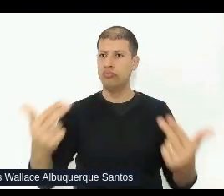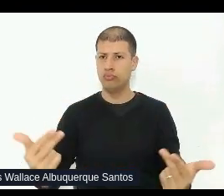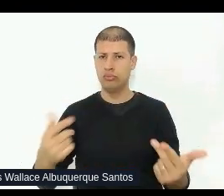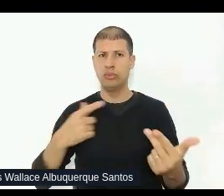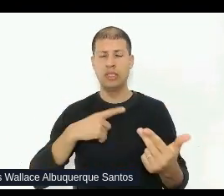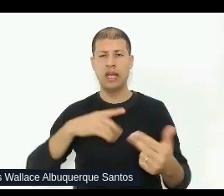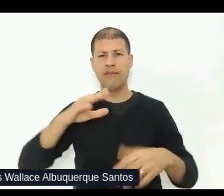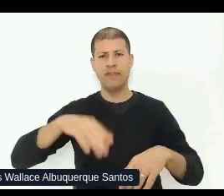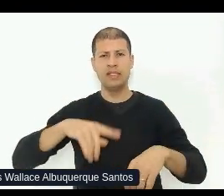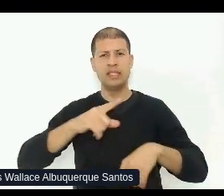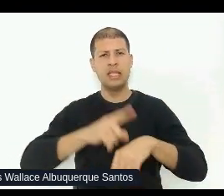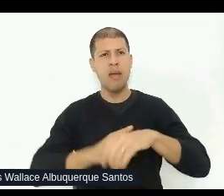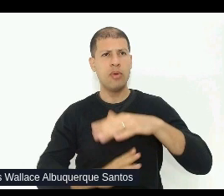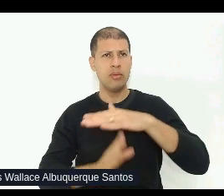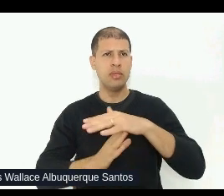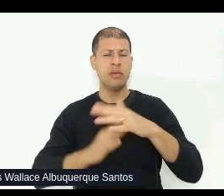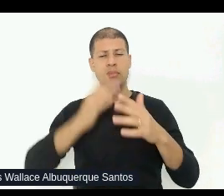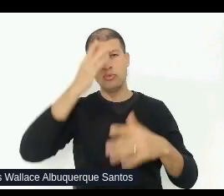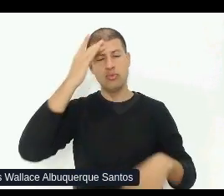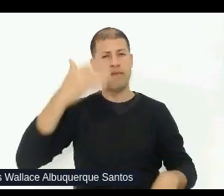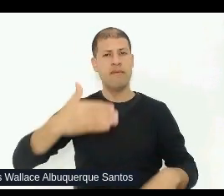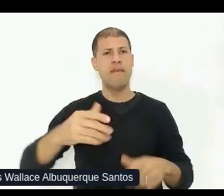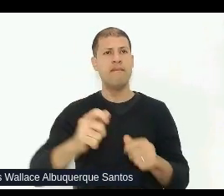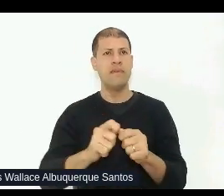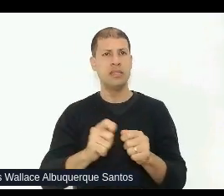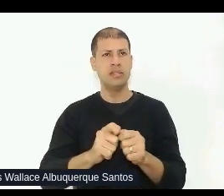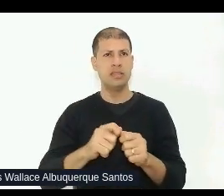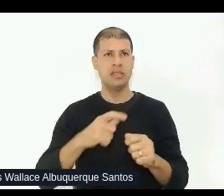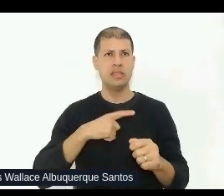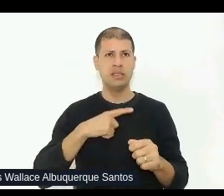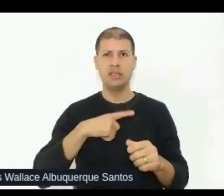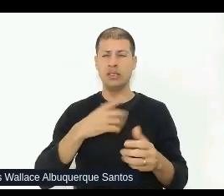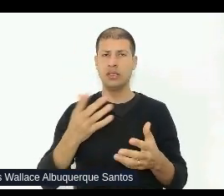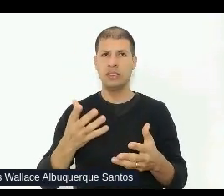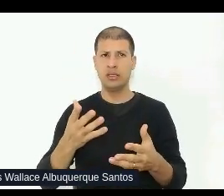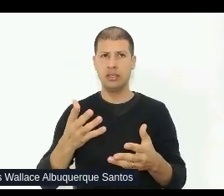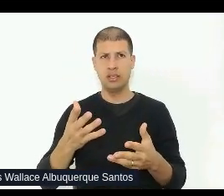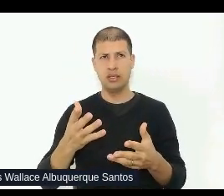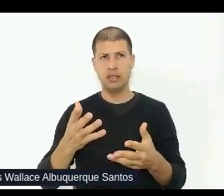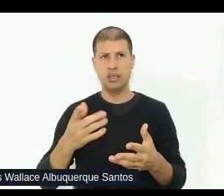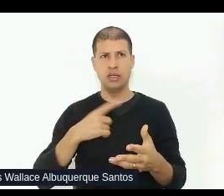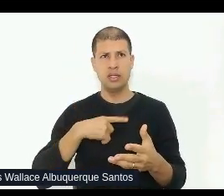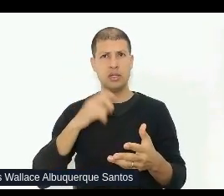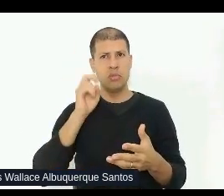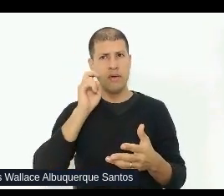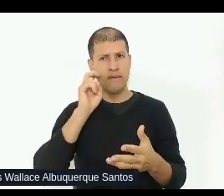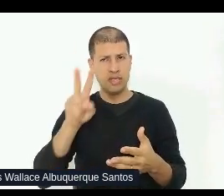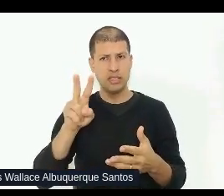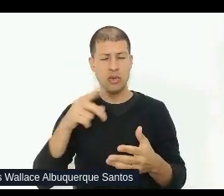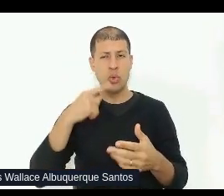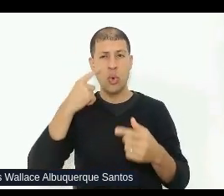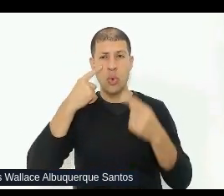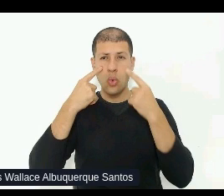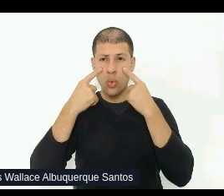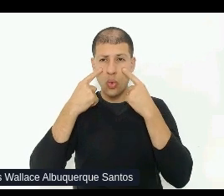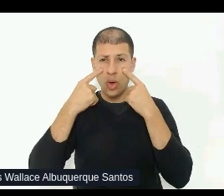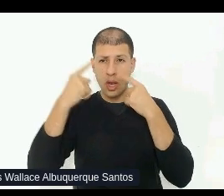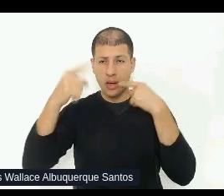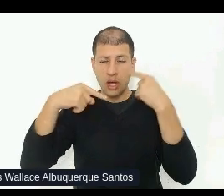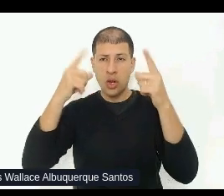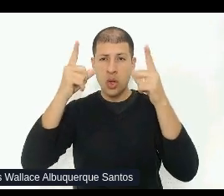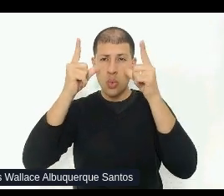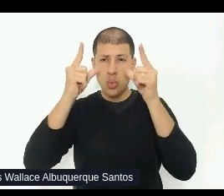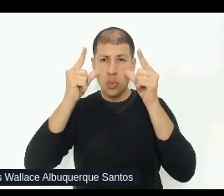Né? Uma pessoa, por exemplo, que vai fazer uma cirurgia de catarata, ela vai ter uma visão prejudicada por um tempo, então ela tem que ter um